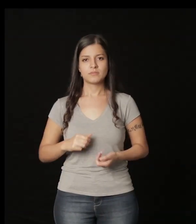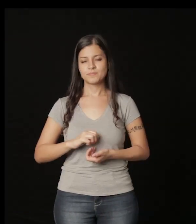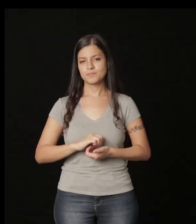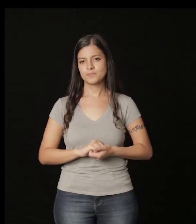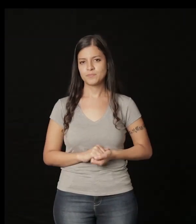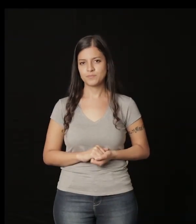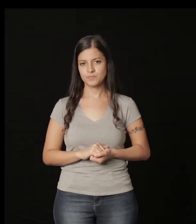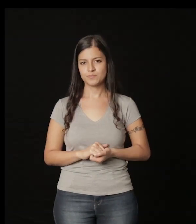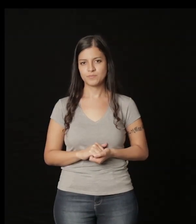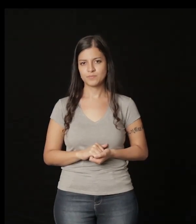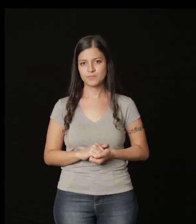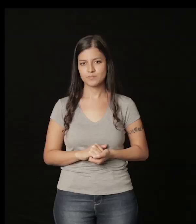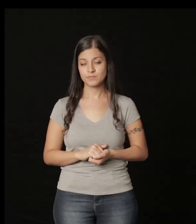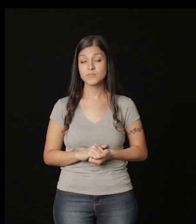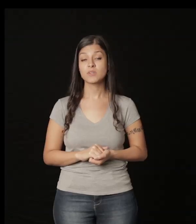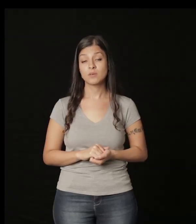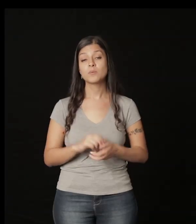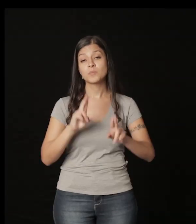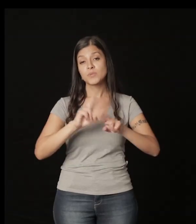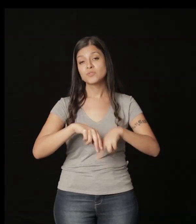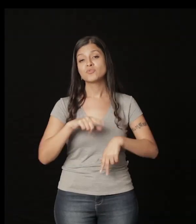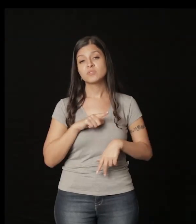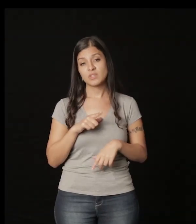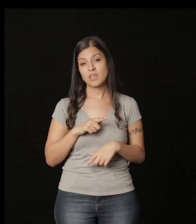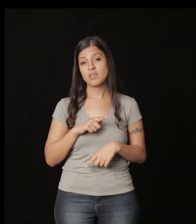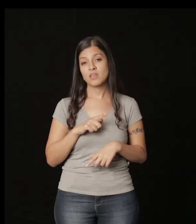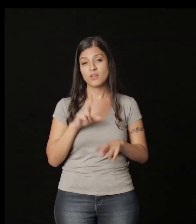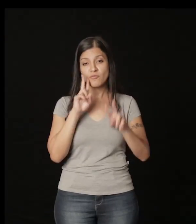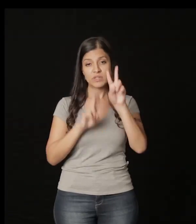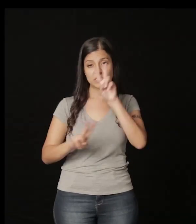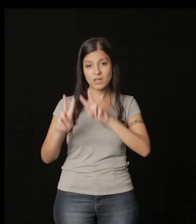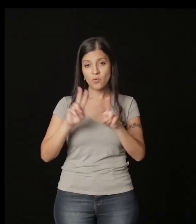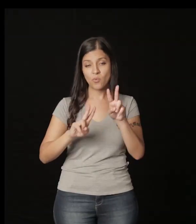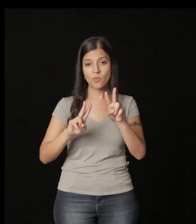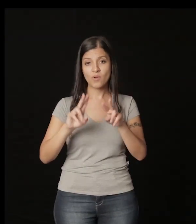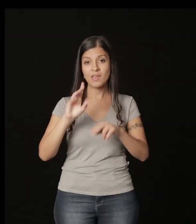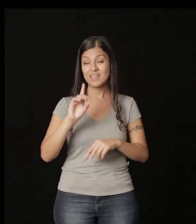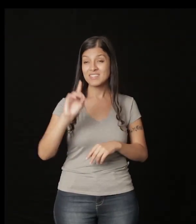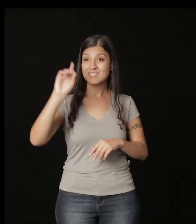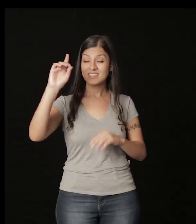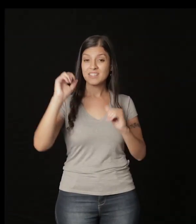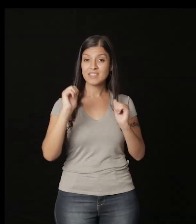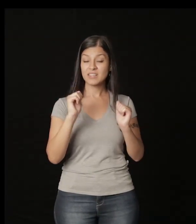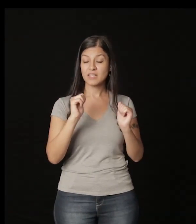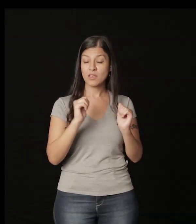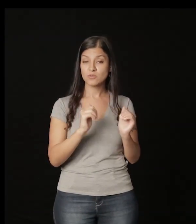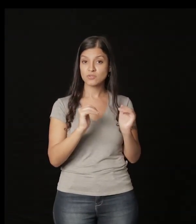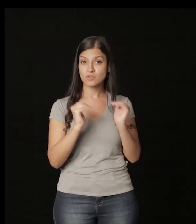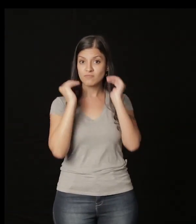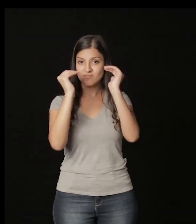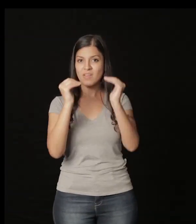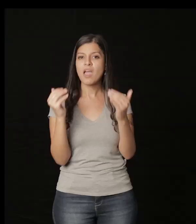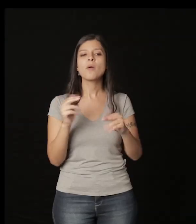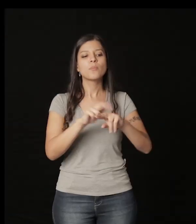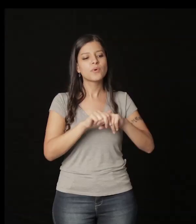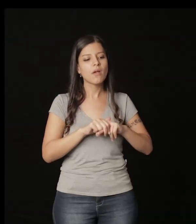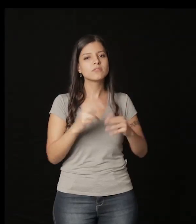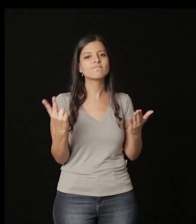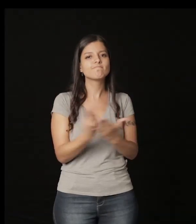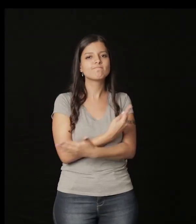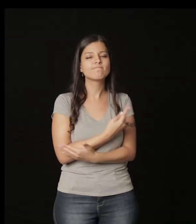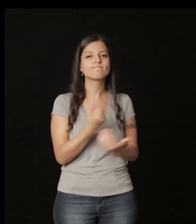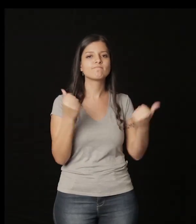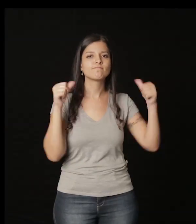de governança. Então, ele faz uma analogia a essa visão da autoridade vindo sempre sob a